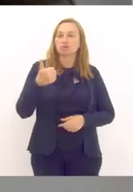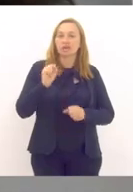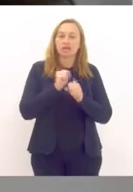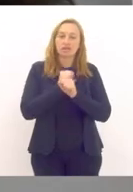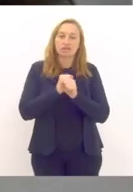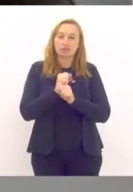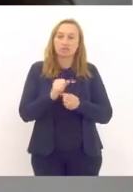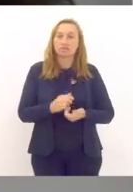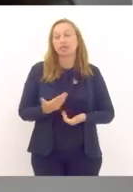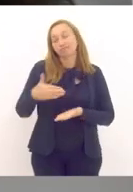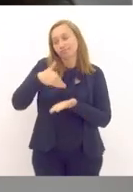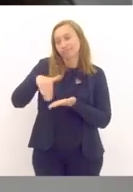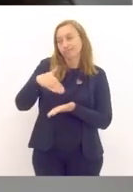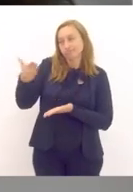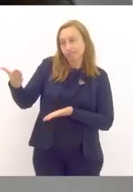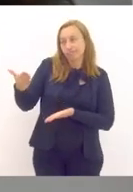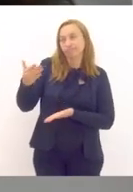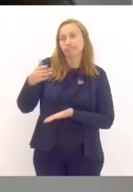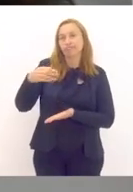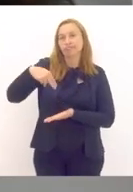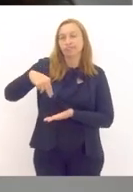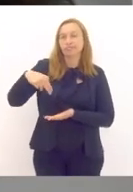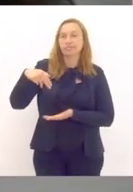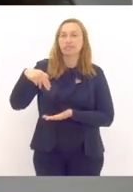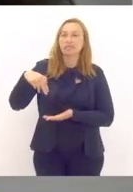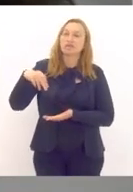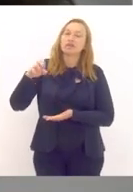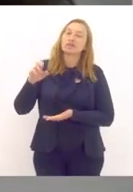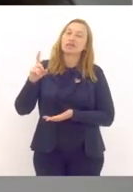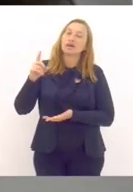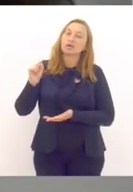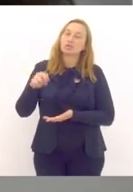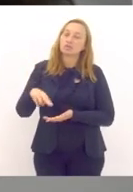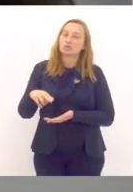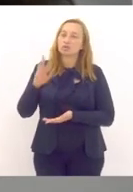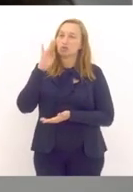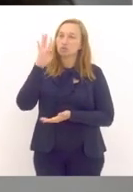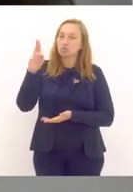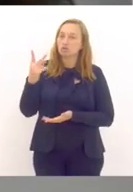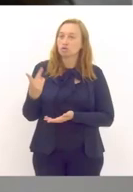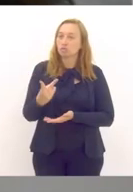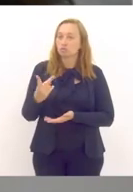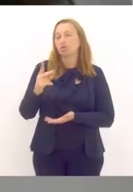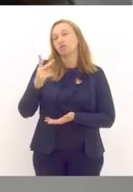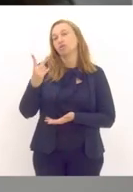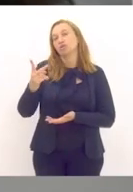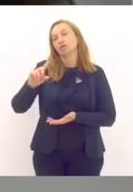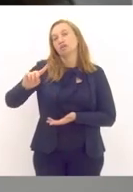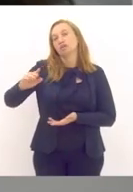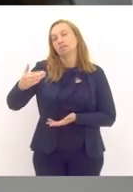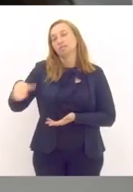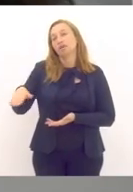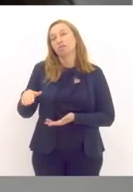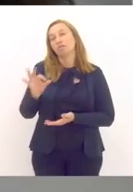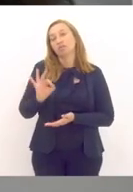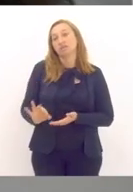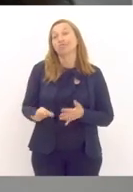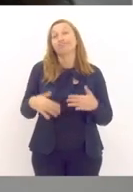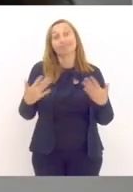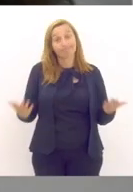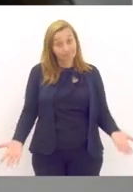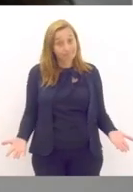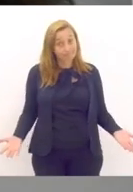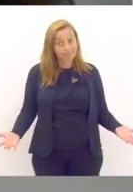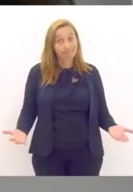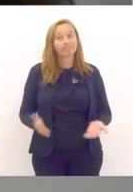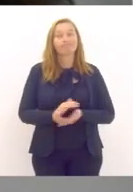o secretário Nelson Rocha disse que sonhou que fosse 2,5%. Olha, então,